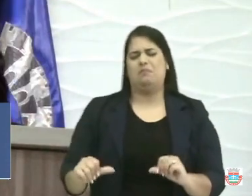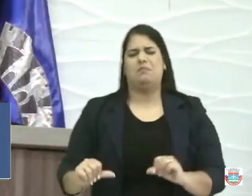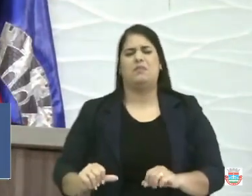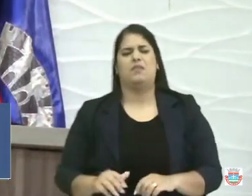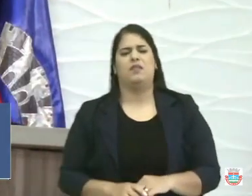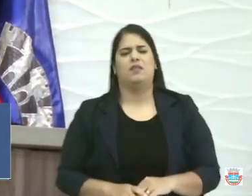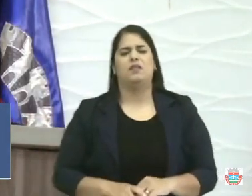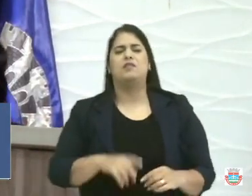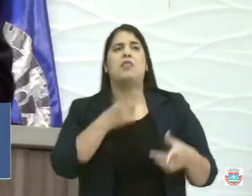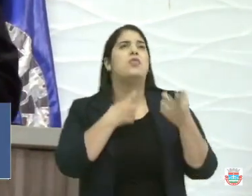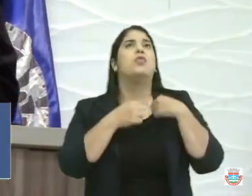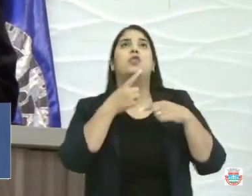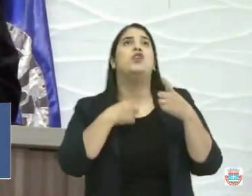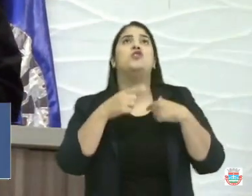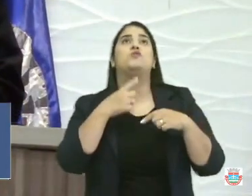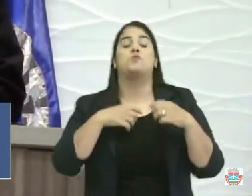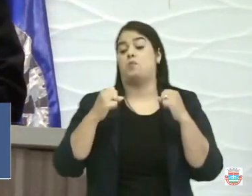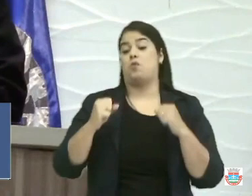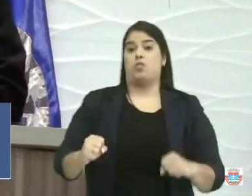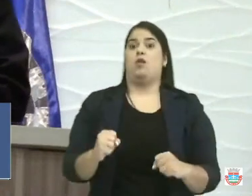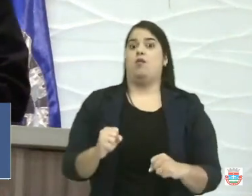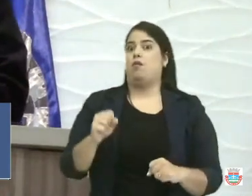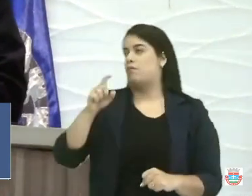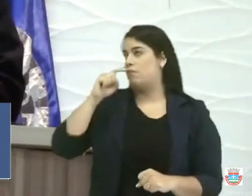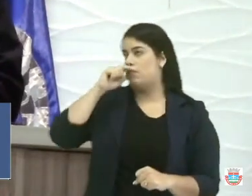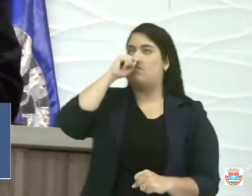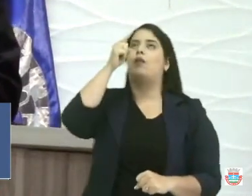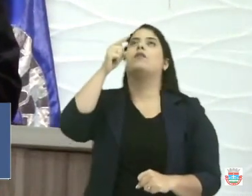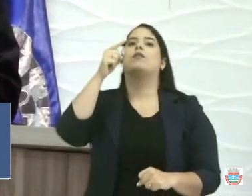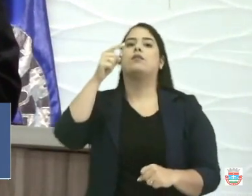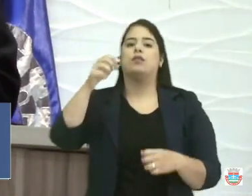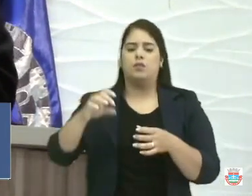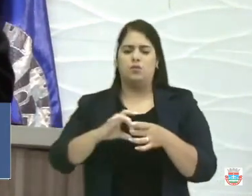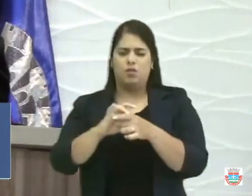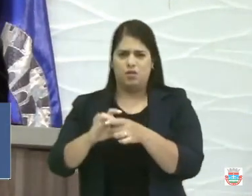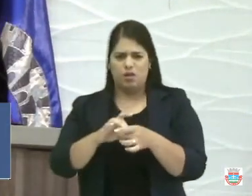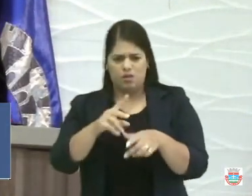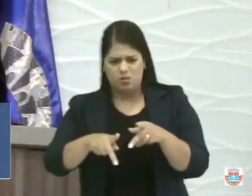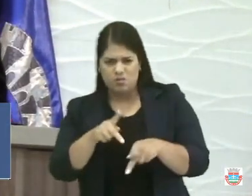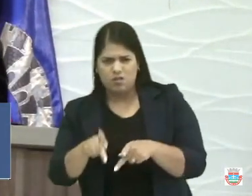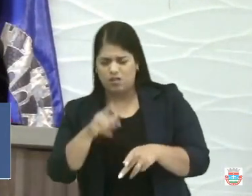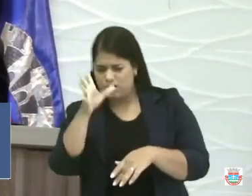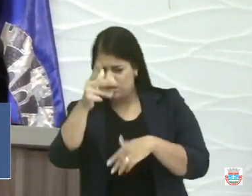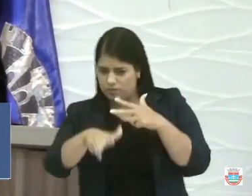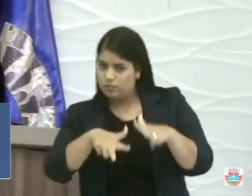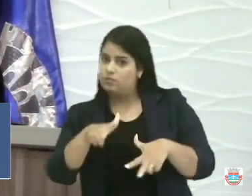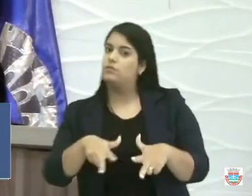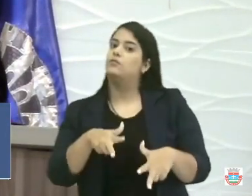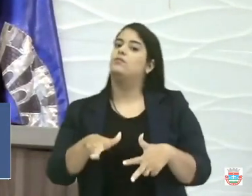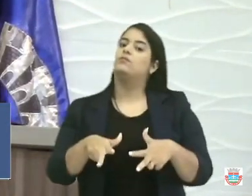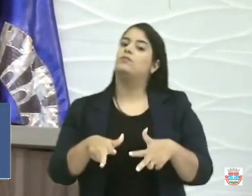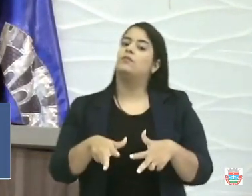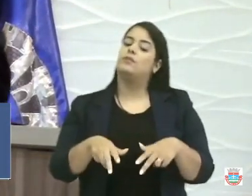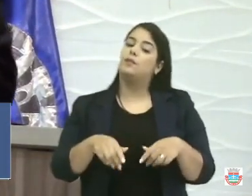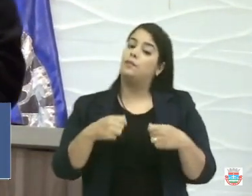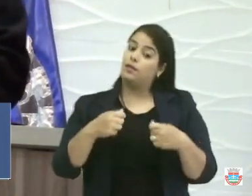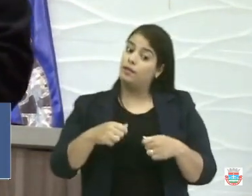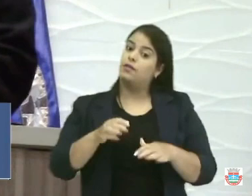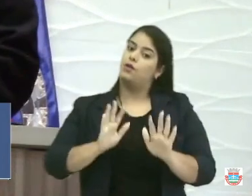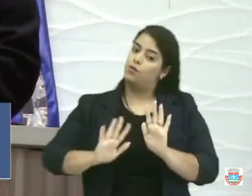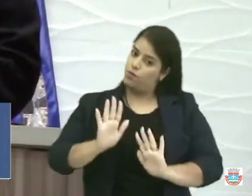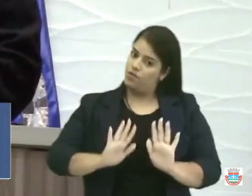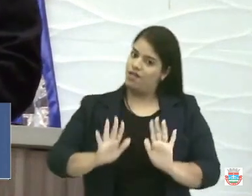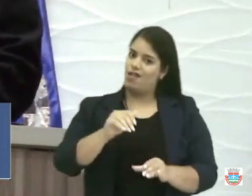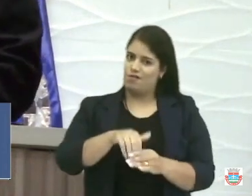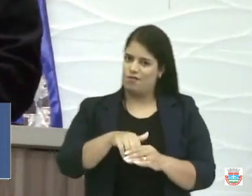só quer ganância, poder. Vocês querem humilhar o povo sobretense. E você, povo sobretense, dê uma de besta. E vote